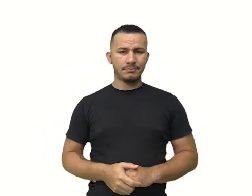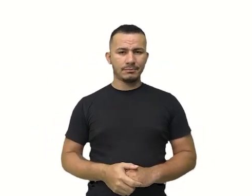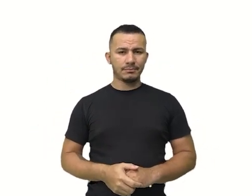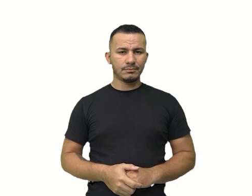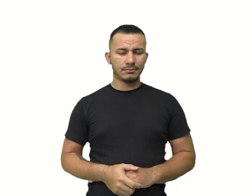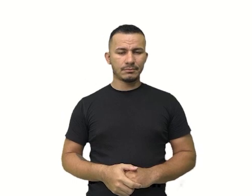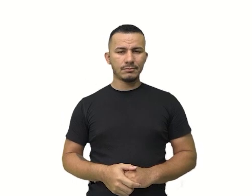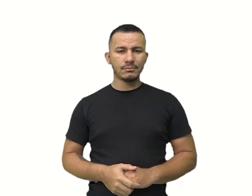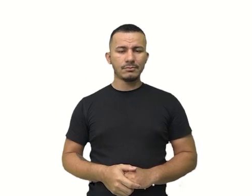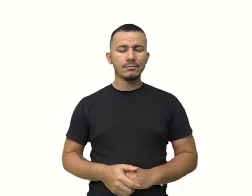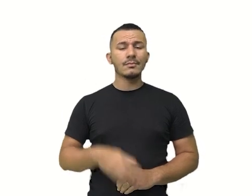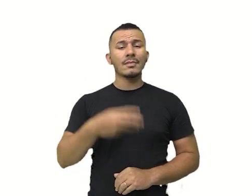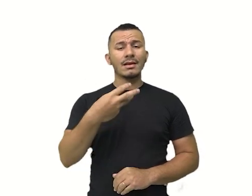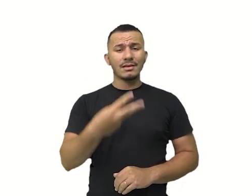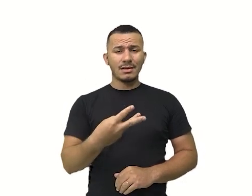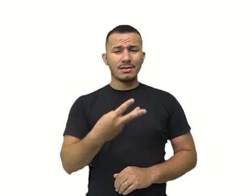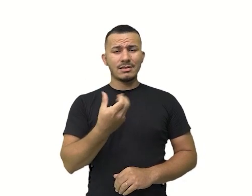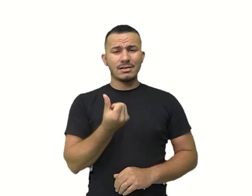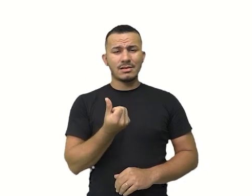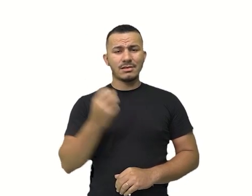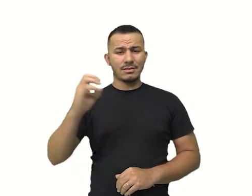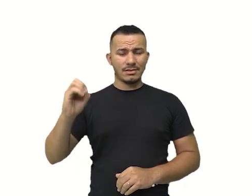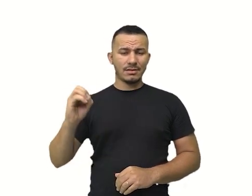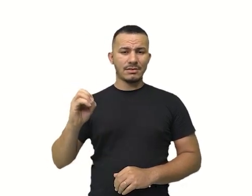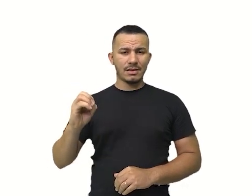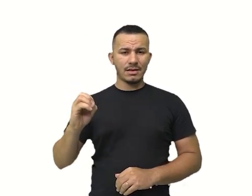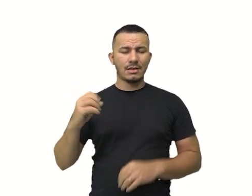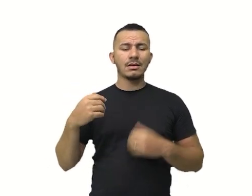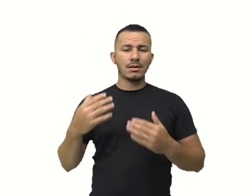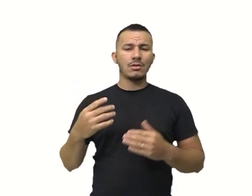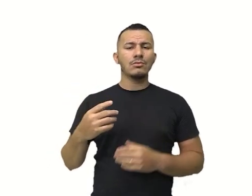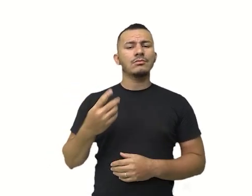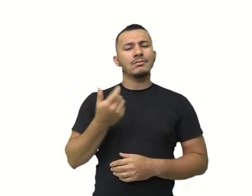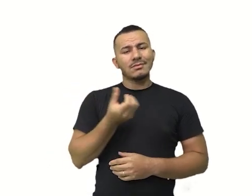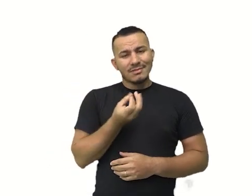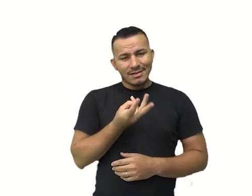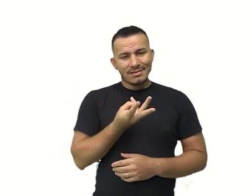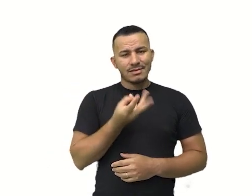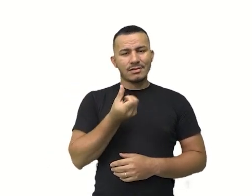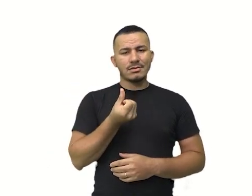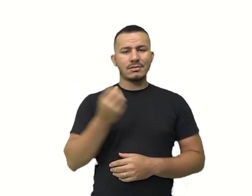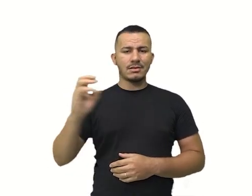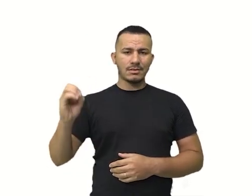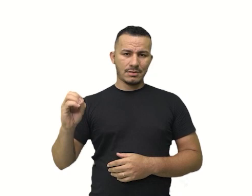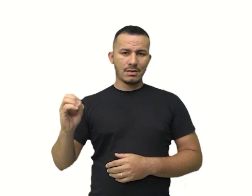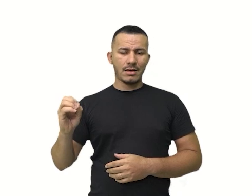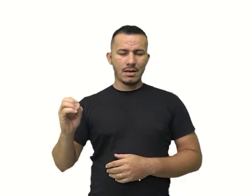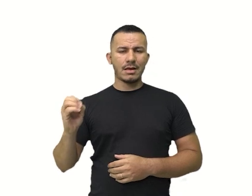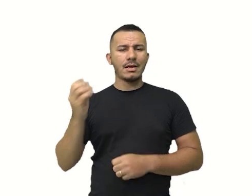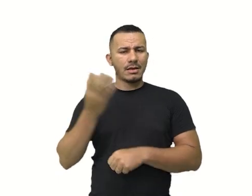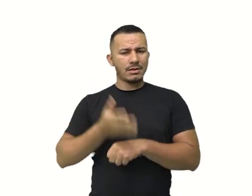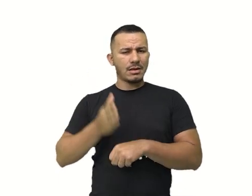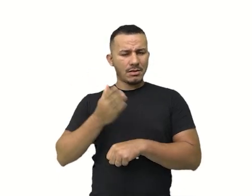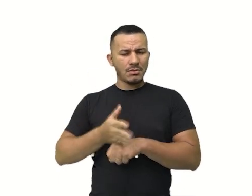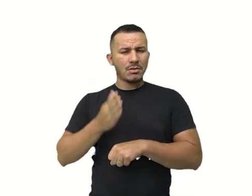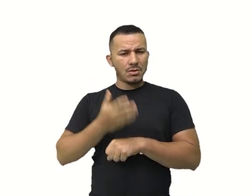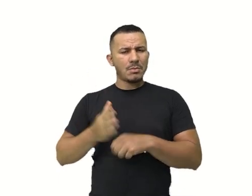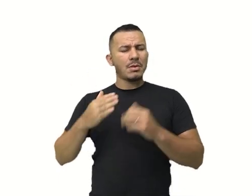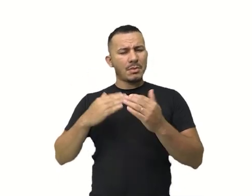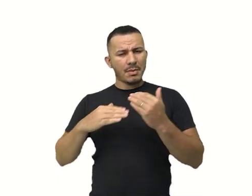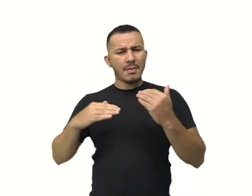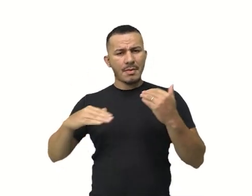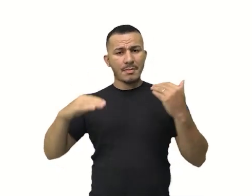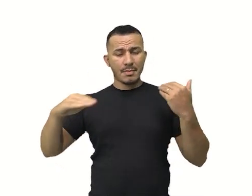nós temos então igual a 360. Olha só, ele fez então 360 repetições